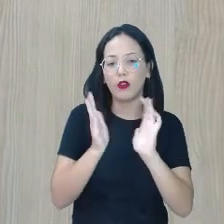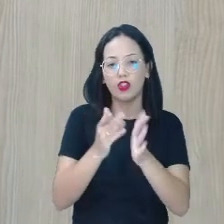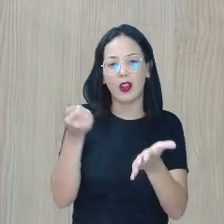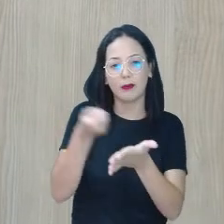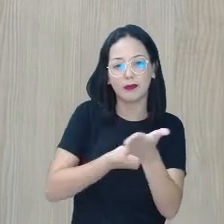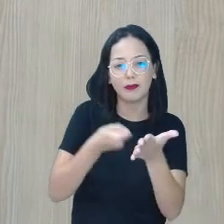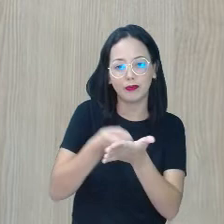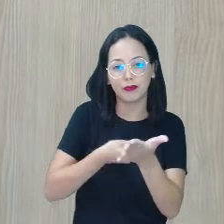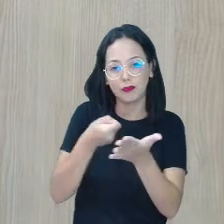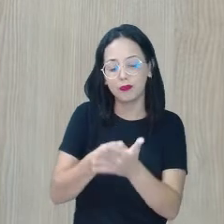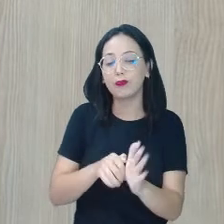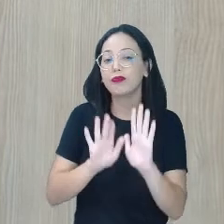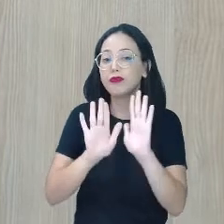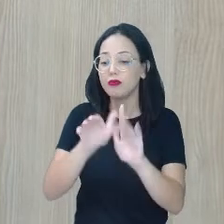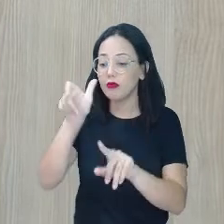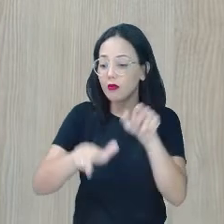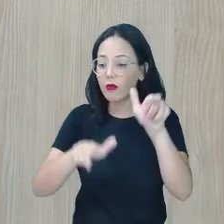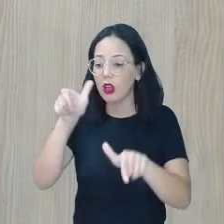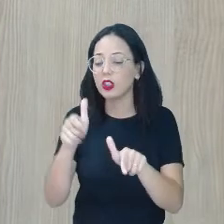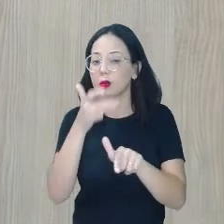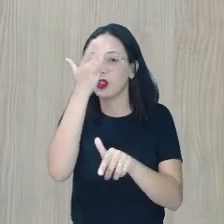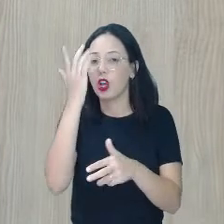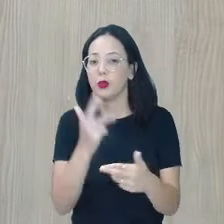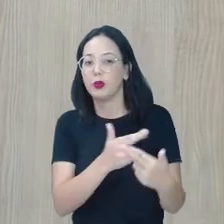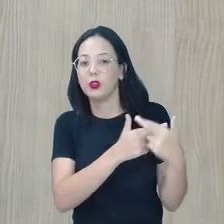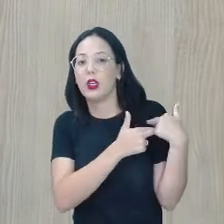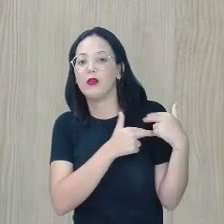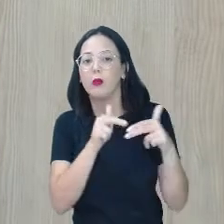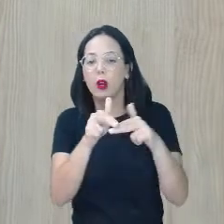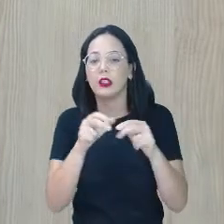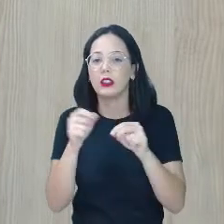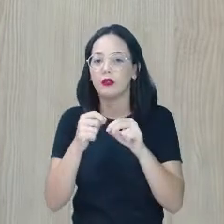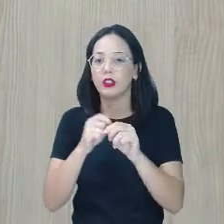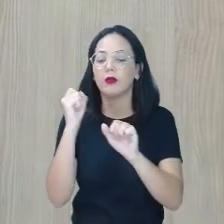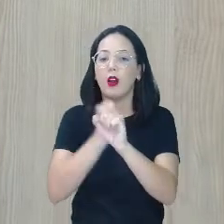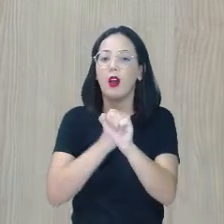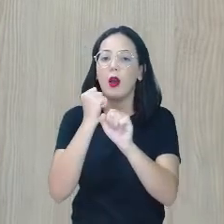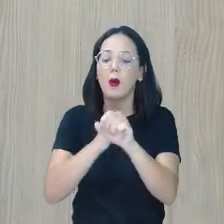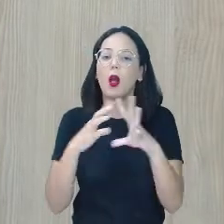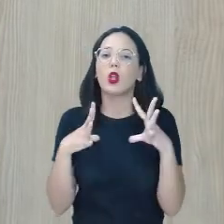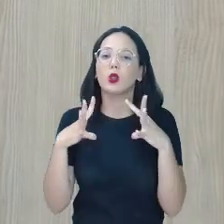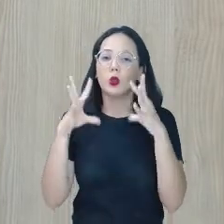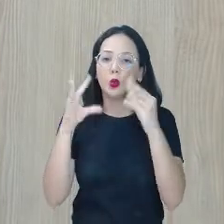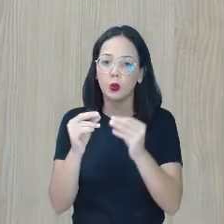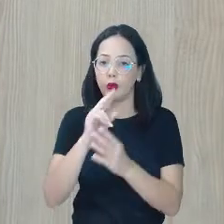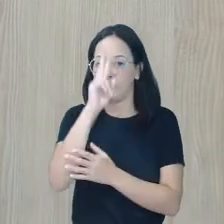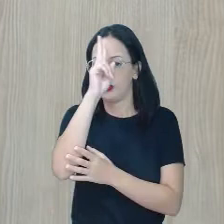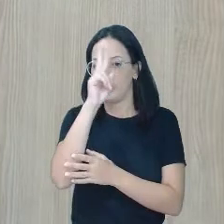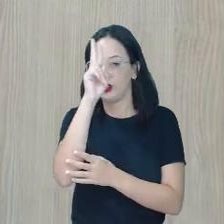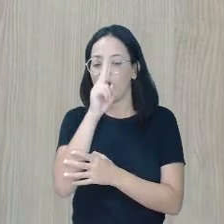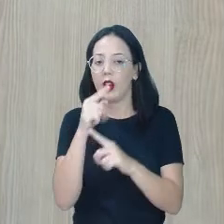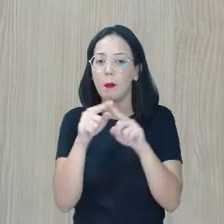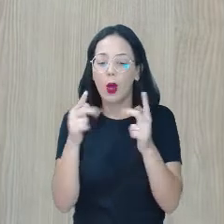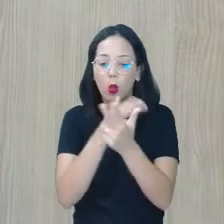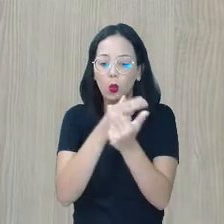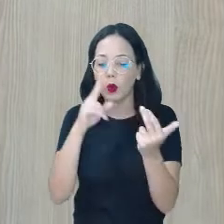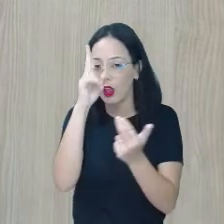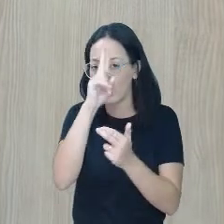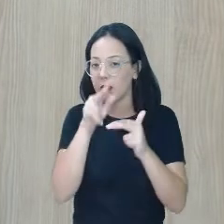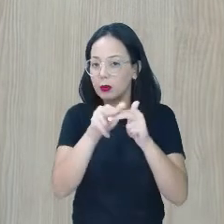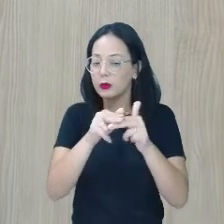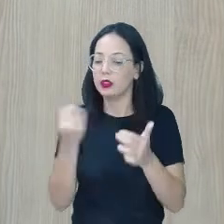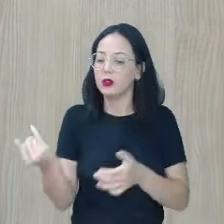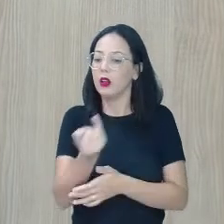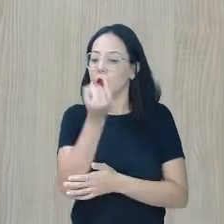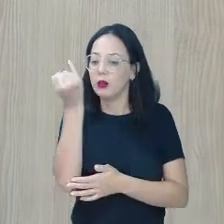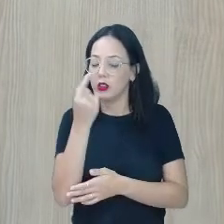exploradas e que essas pessoas foram responsáveis pela construção de tudo na história, né? Então, e nunca são lembradas, né? Eu acho importante esse momento